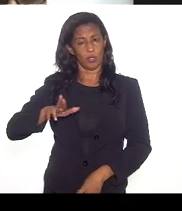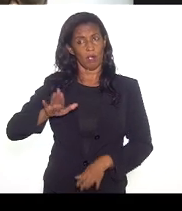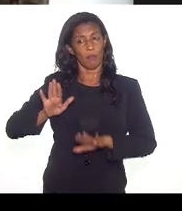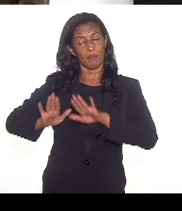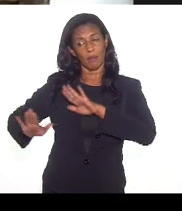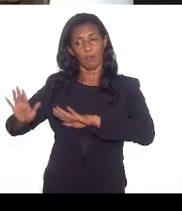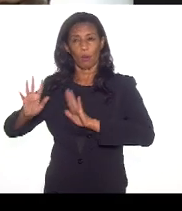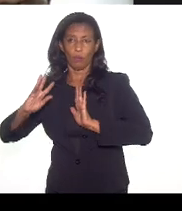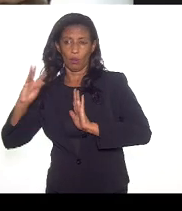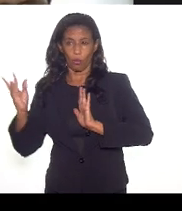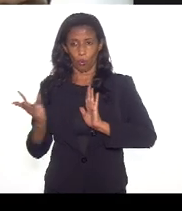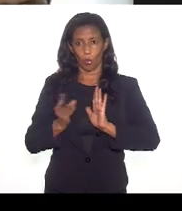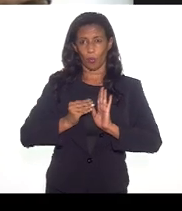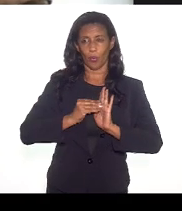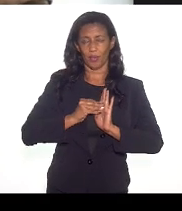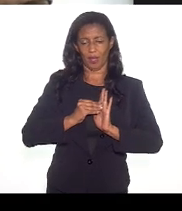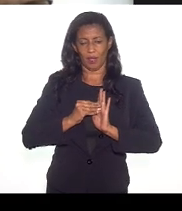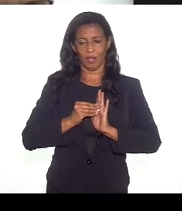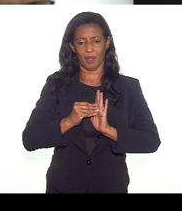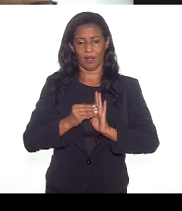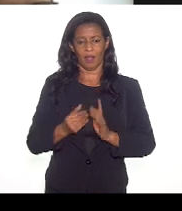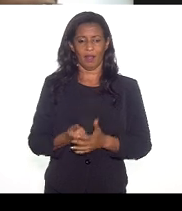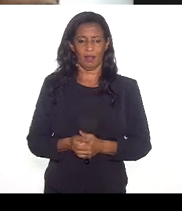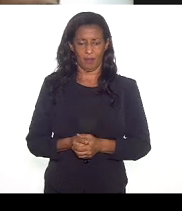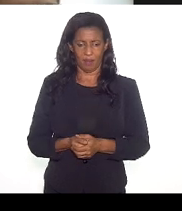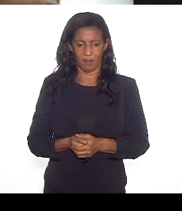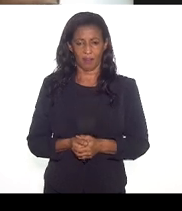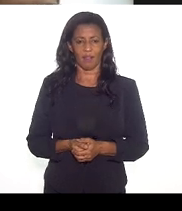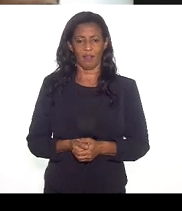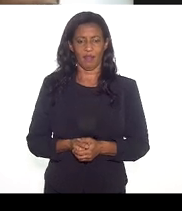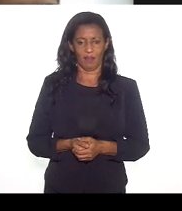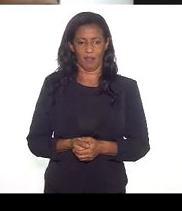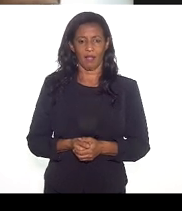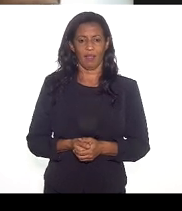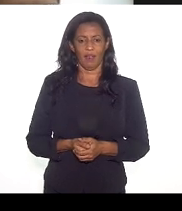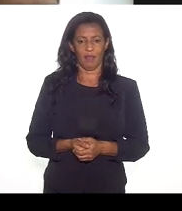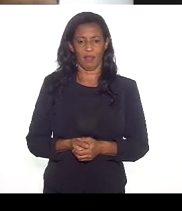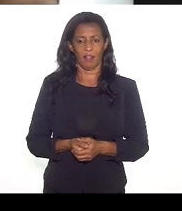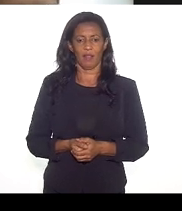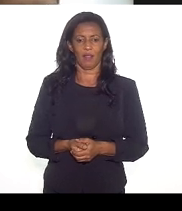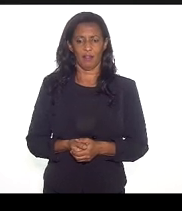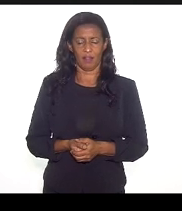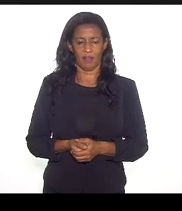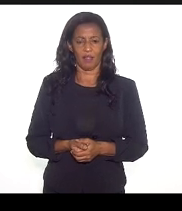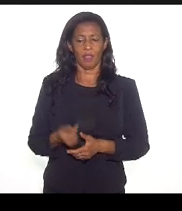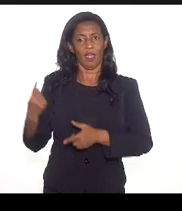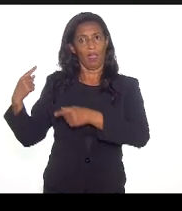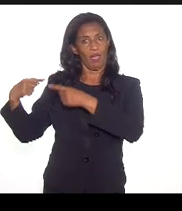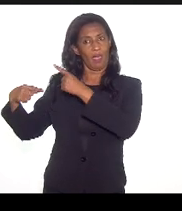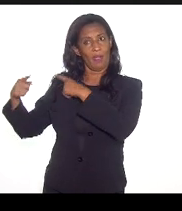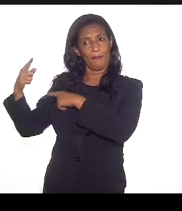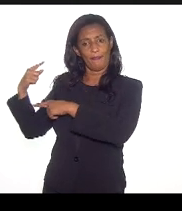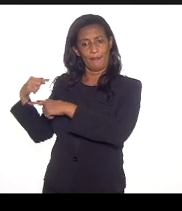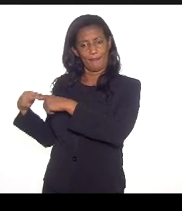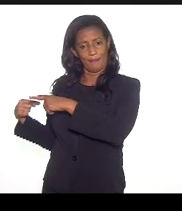termo institucional. Que remete ao Código Melo Matos. E remete ao